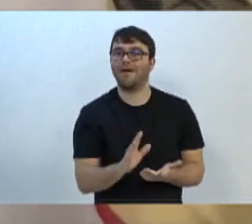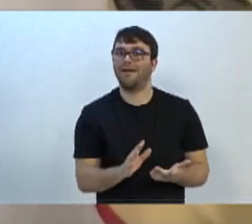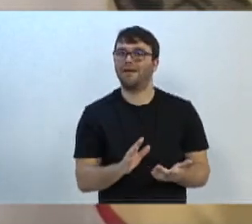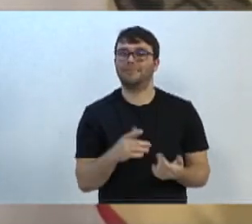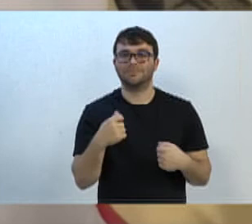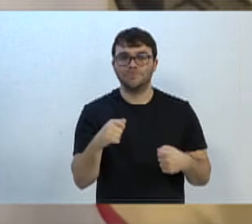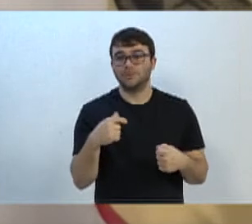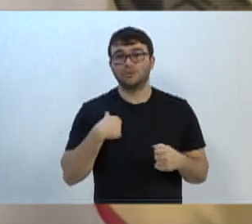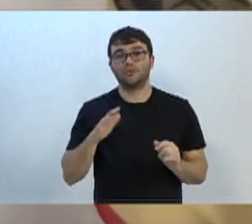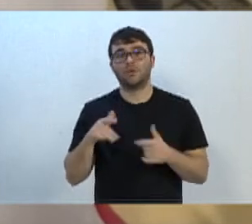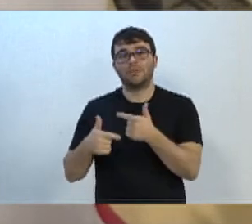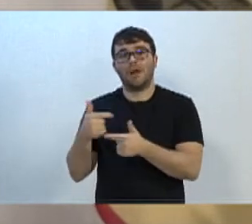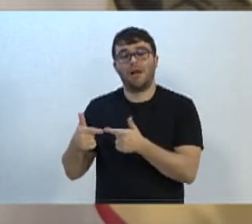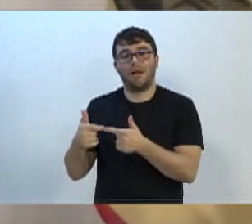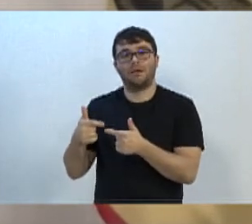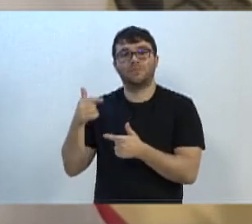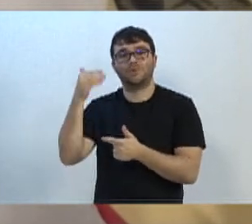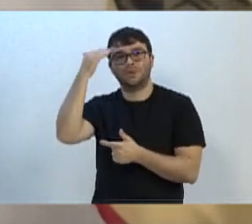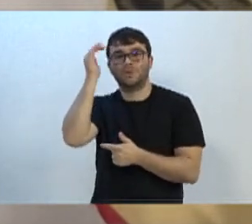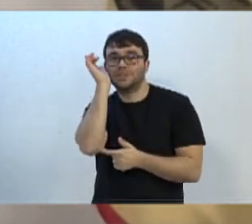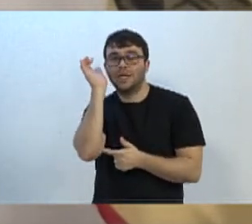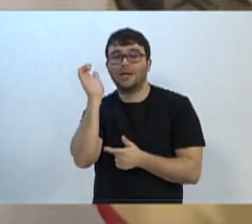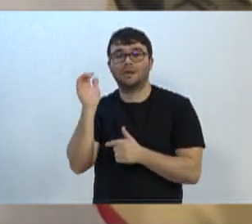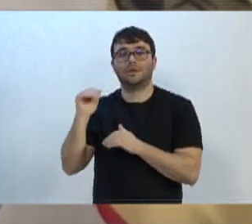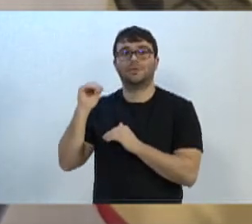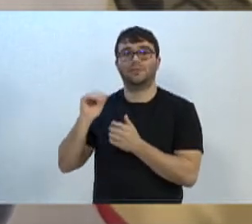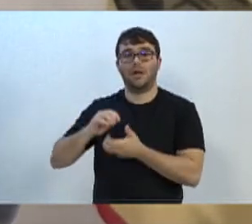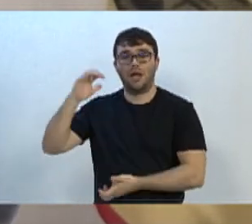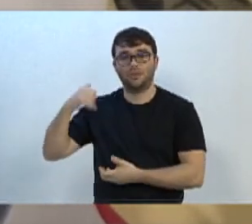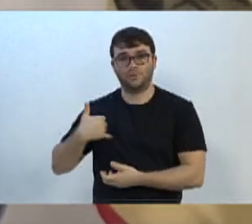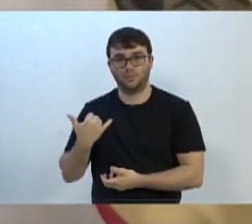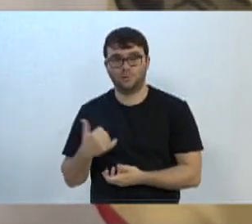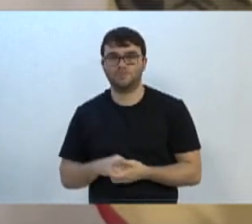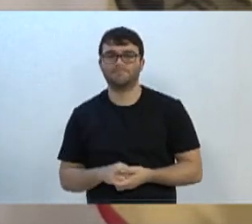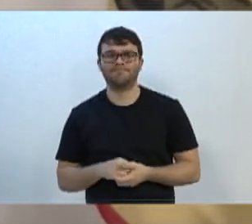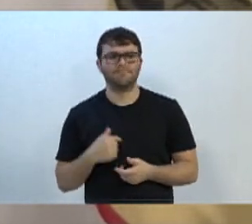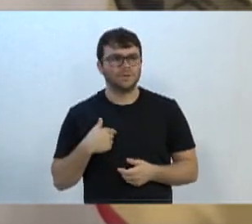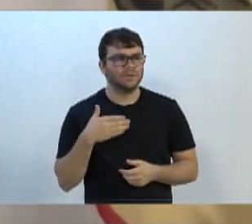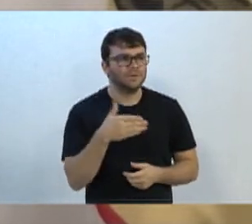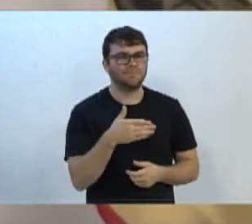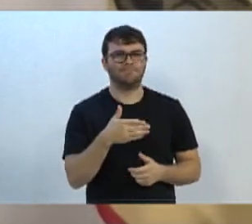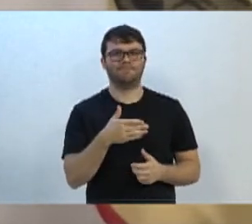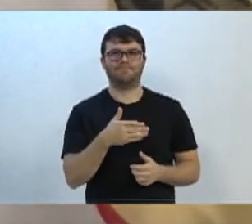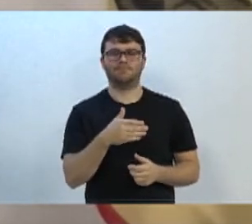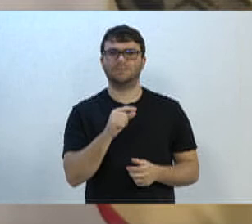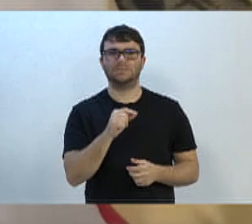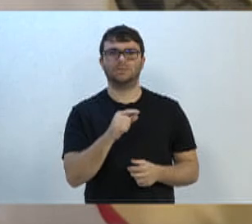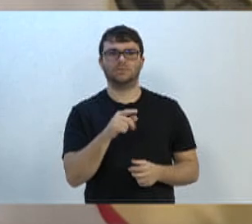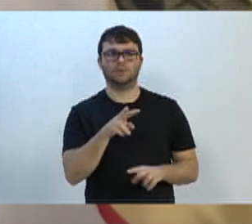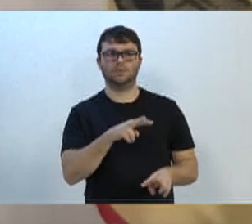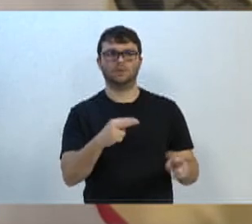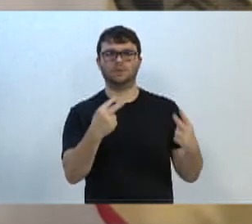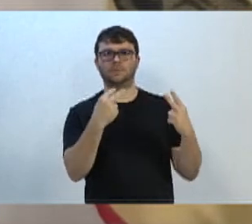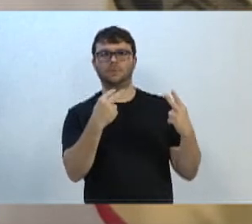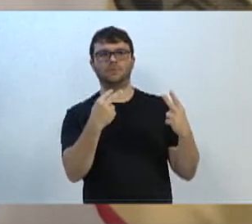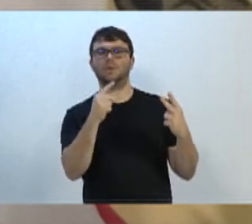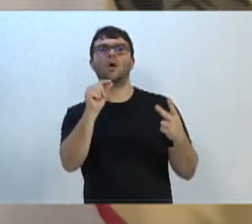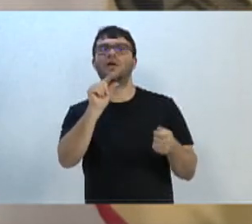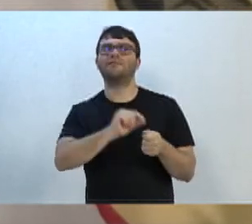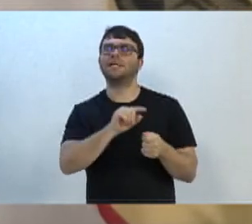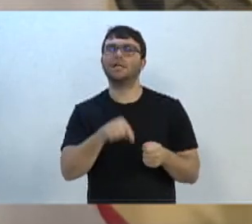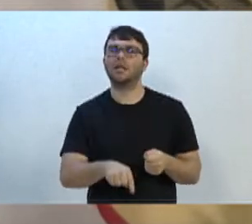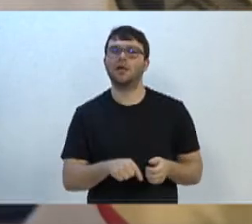com adolescentes e com adultos e uma coisa que me deixou muito chateado eu chegava lá todo mundo olhava Mas o que está fazendo